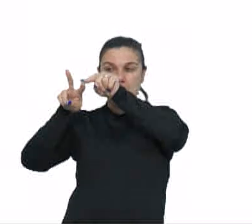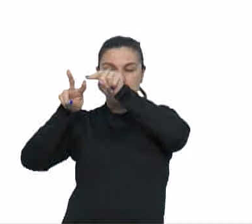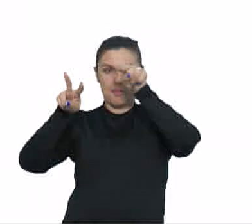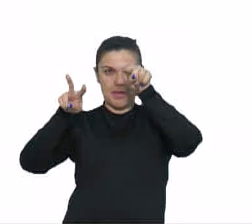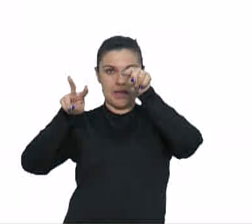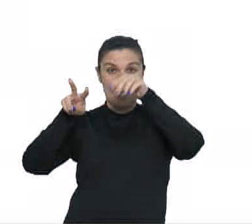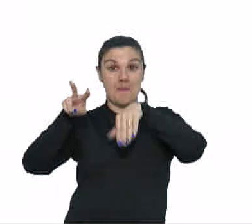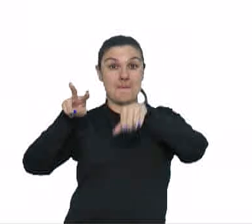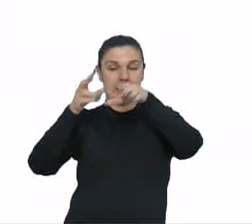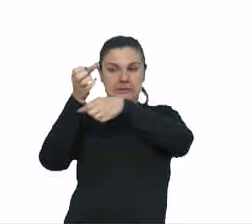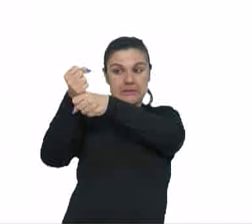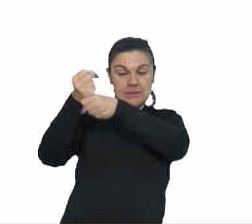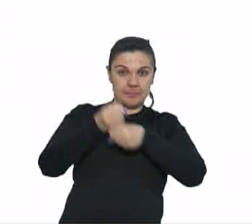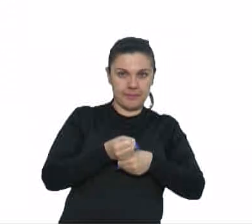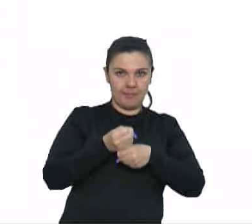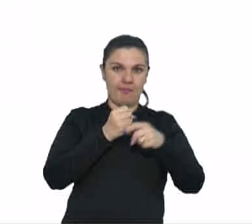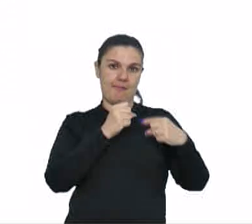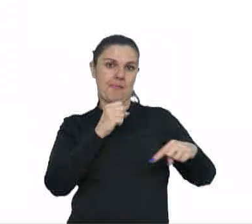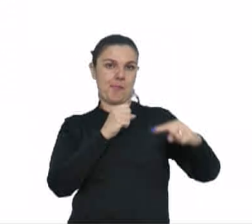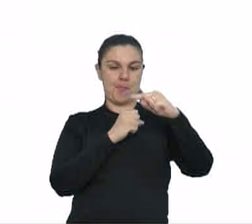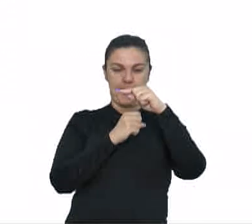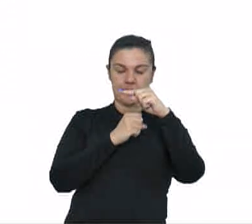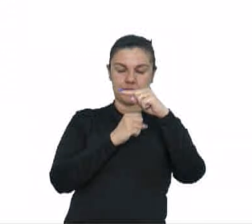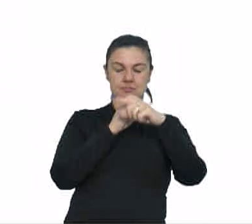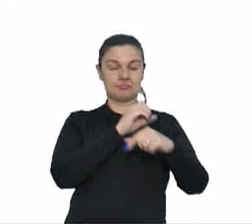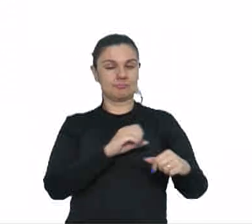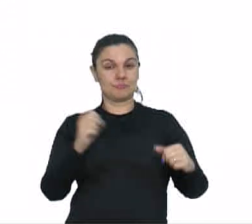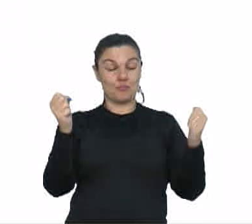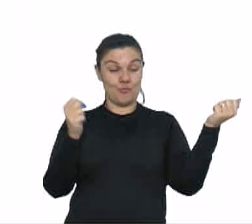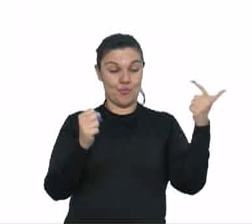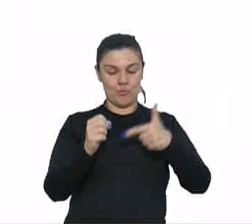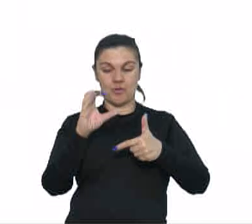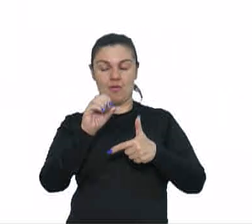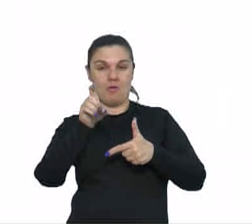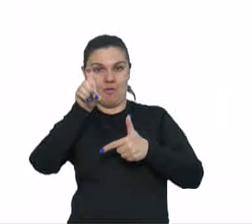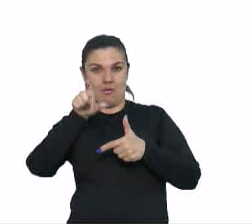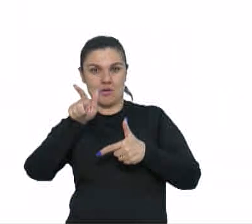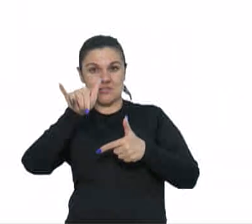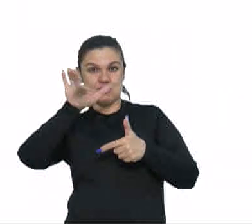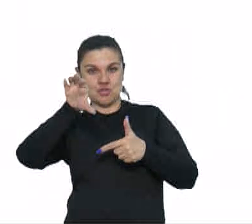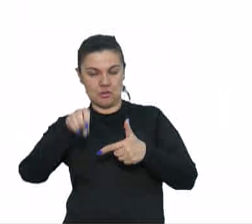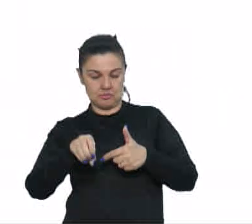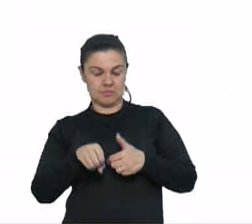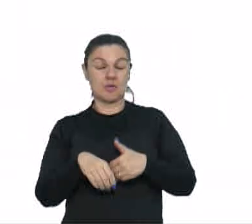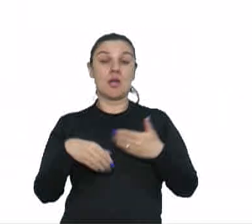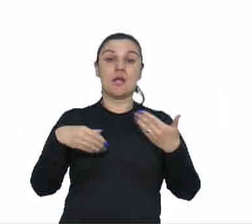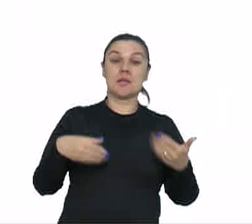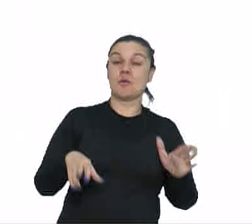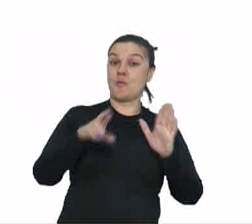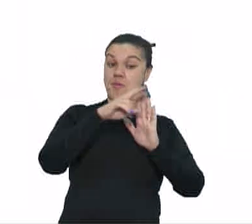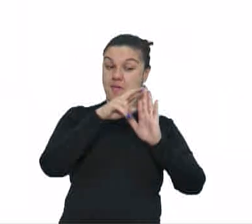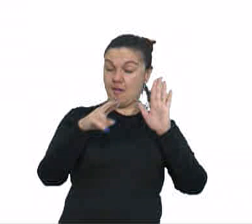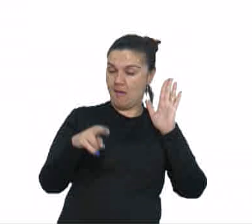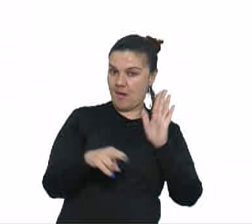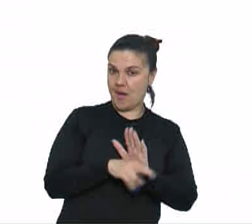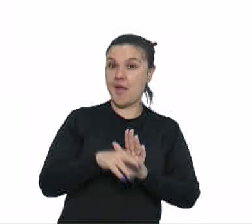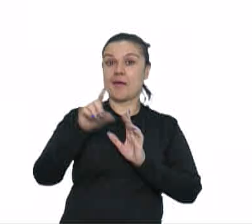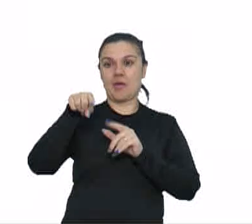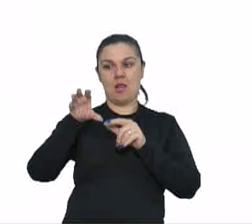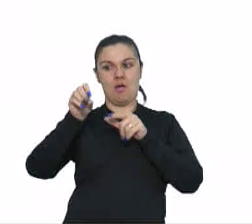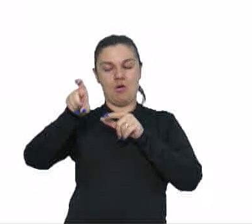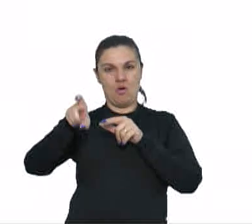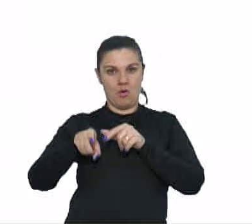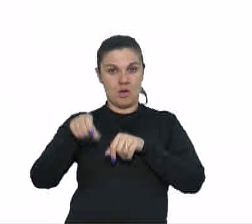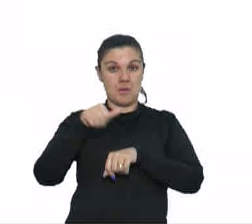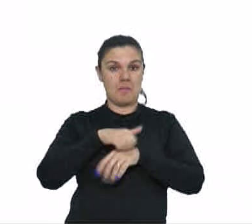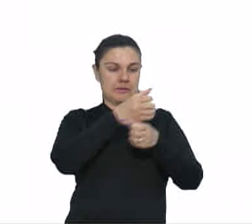tem mais tendência em receber elétrons do que o oxigênio. E uma substância para ser considerada óxido, o átomo de maior